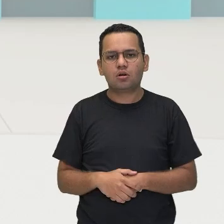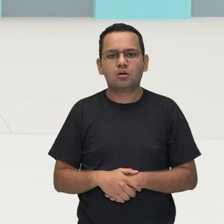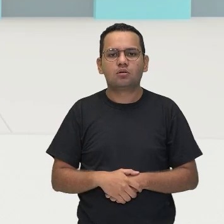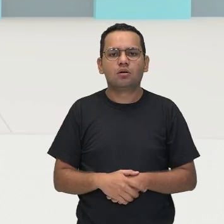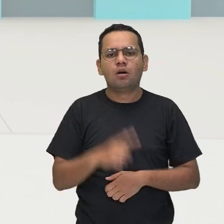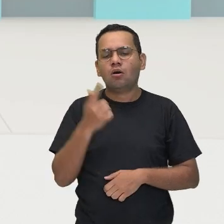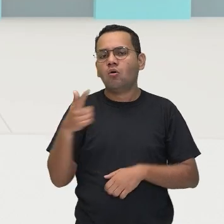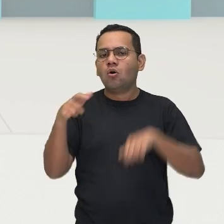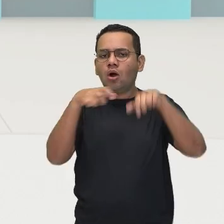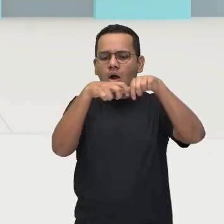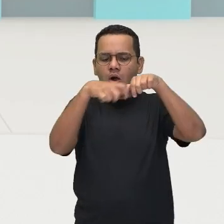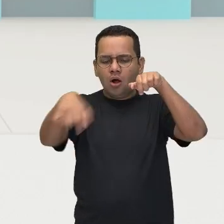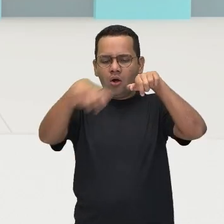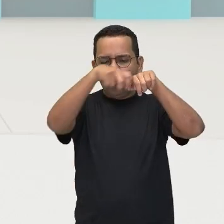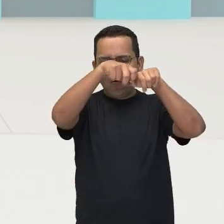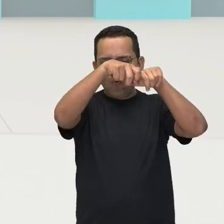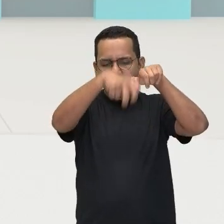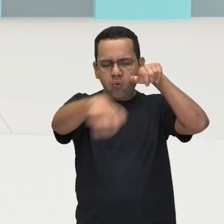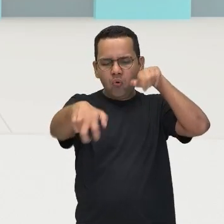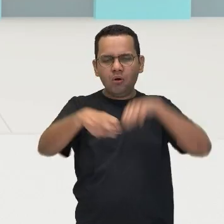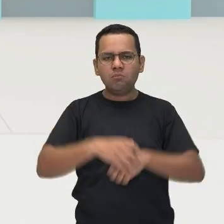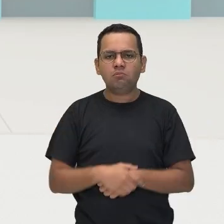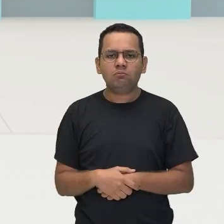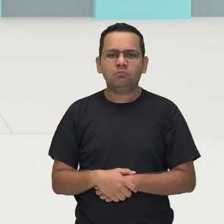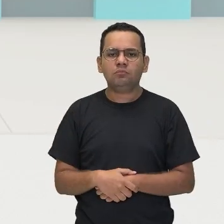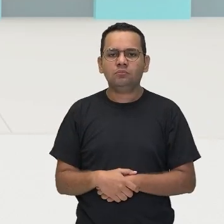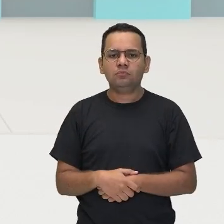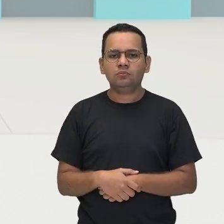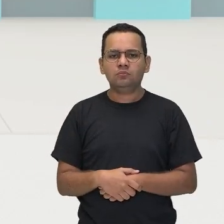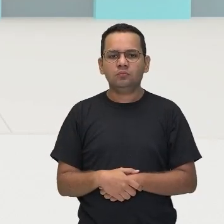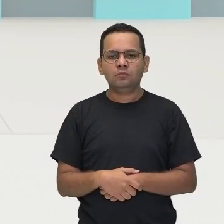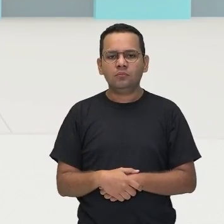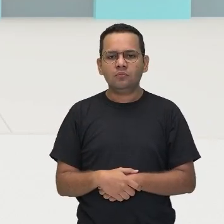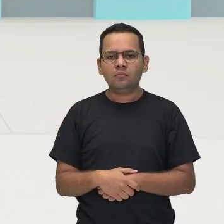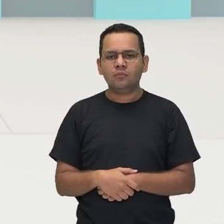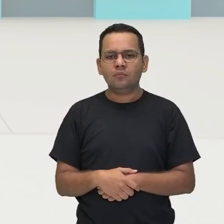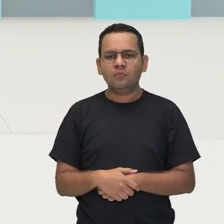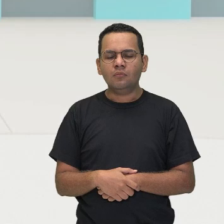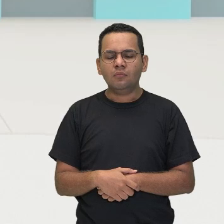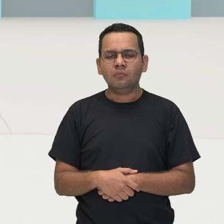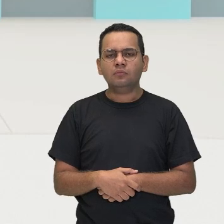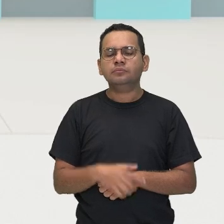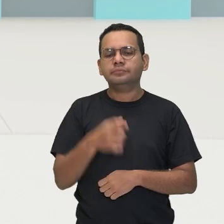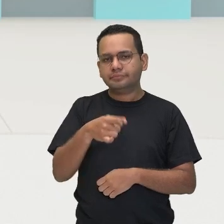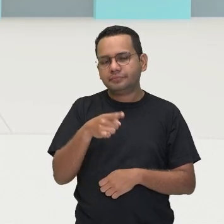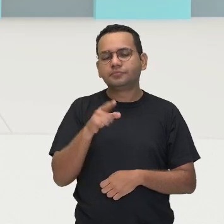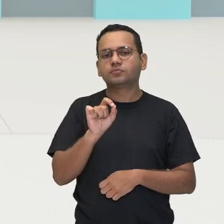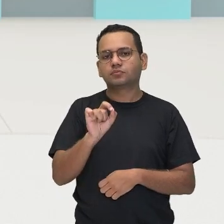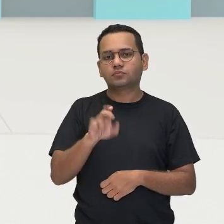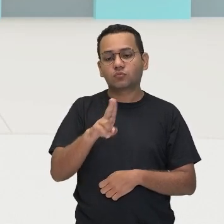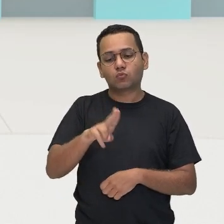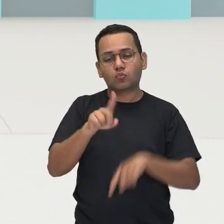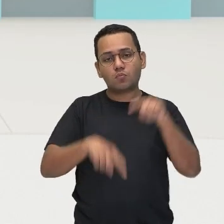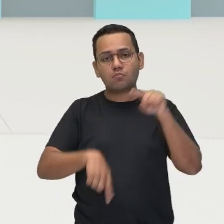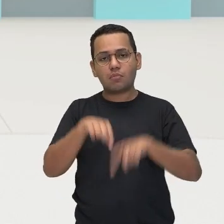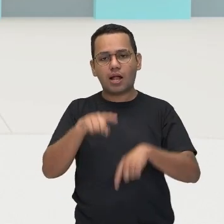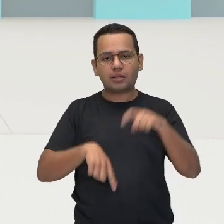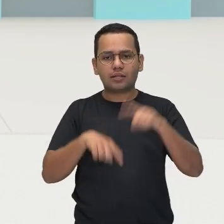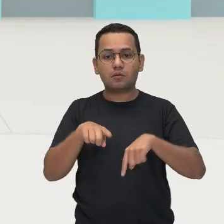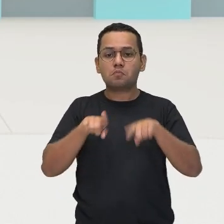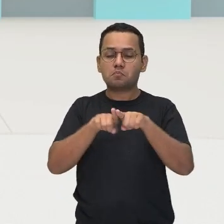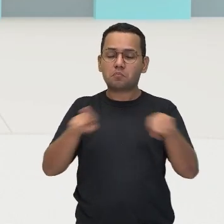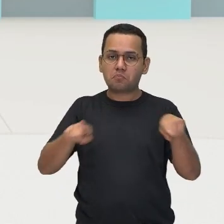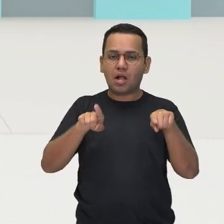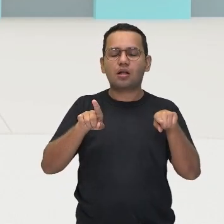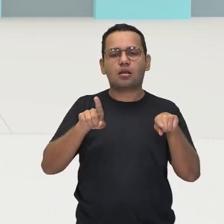tirolesa que é essa atividade que você eh desliza por meio desses cabos que são fixados em alturas diferentes e